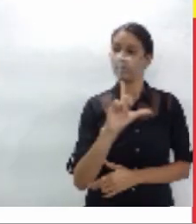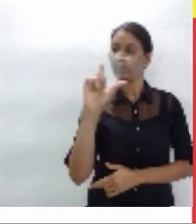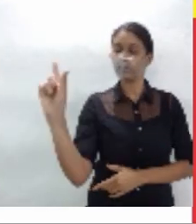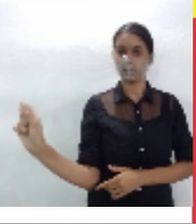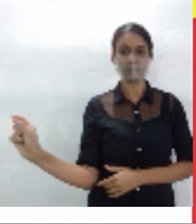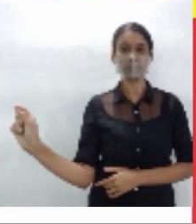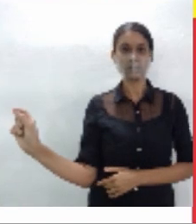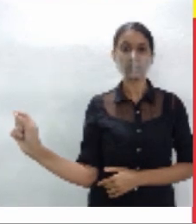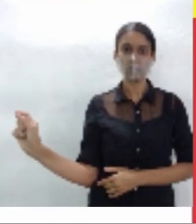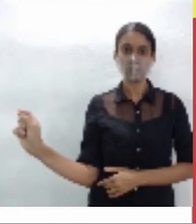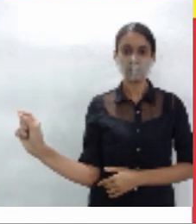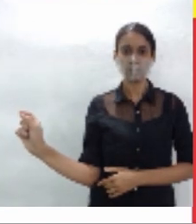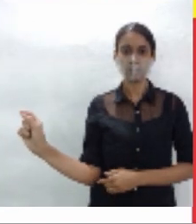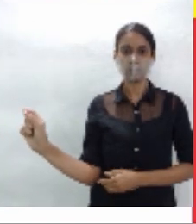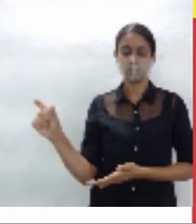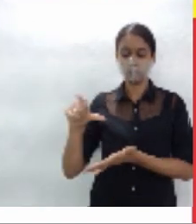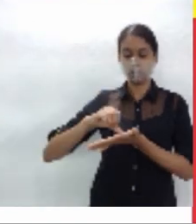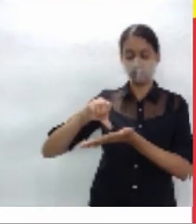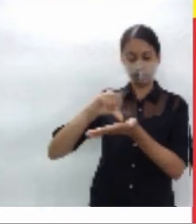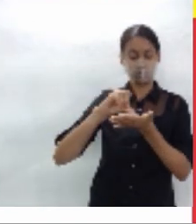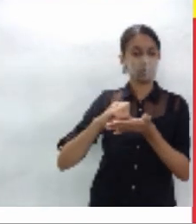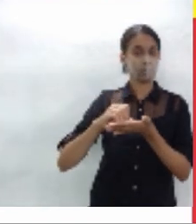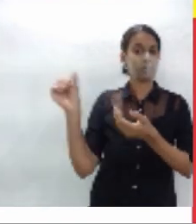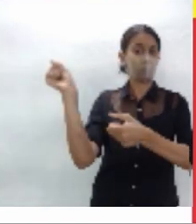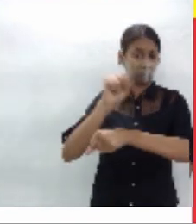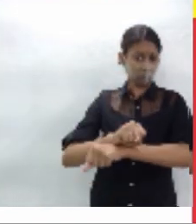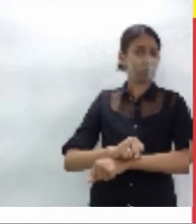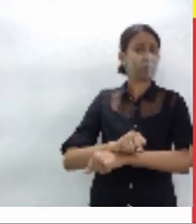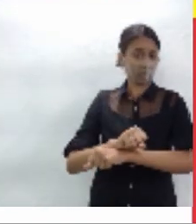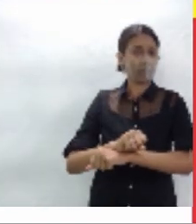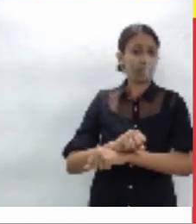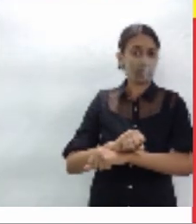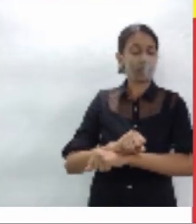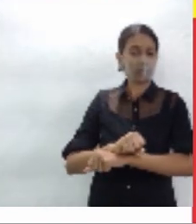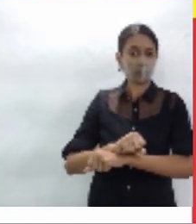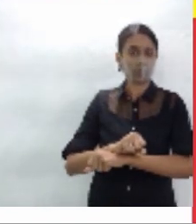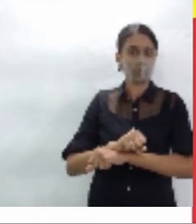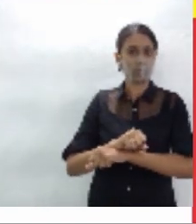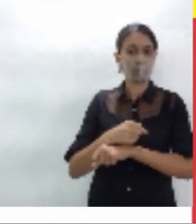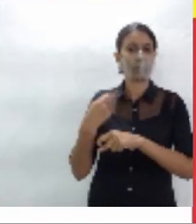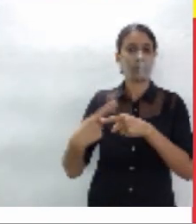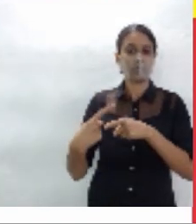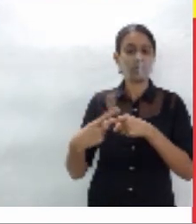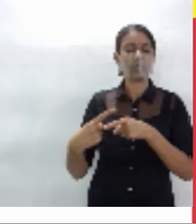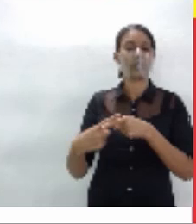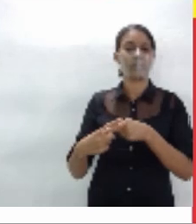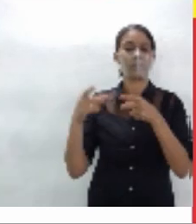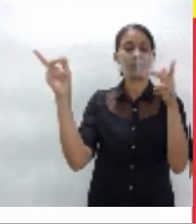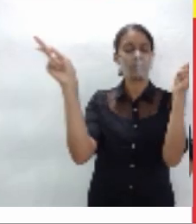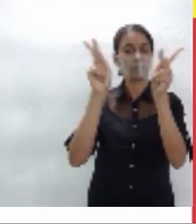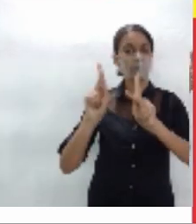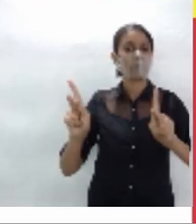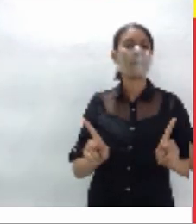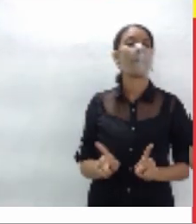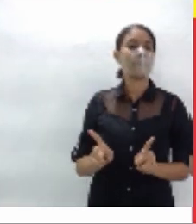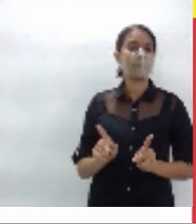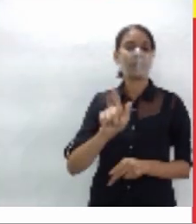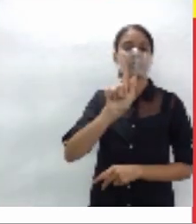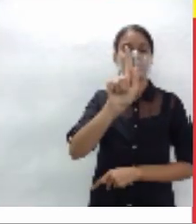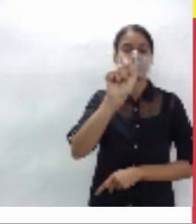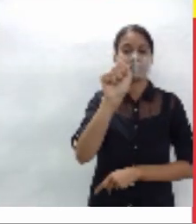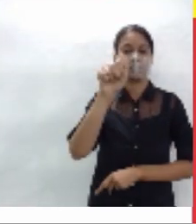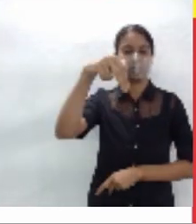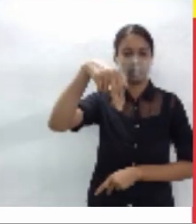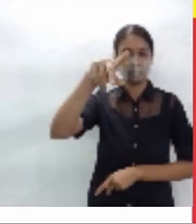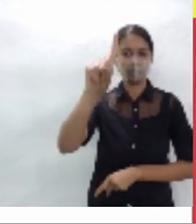sua colonização da Índia através dessa liderança, desse movimento pacífico que foi Gandhi